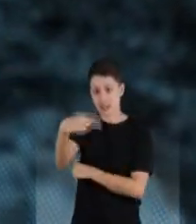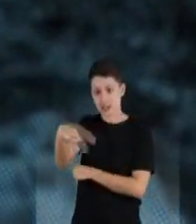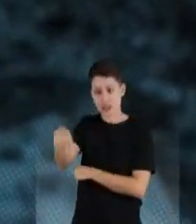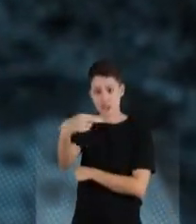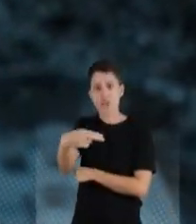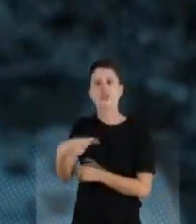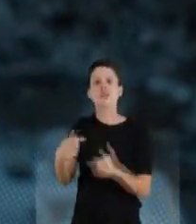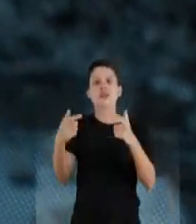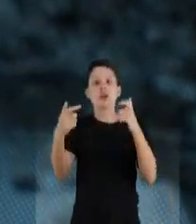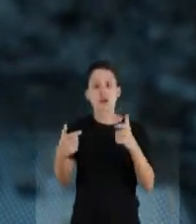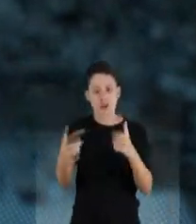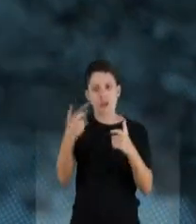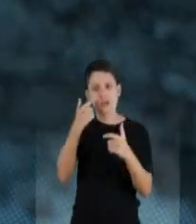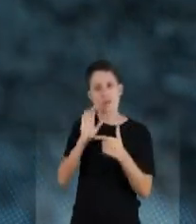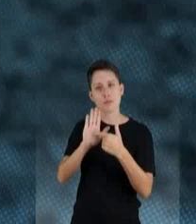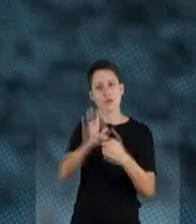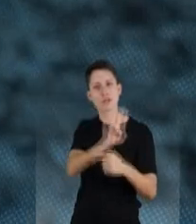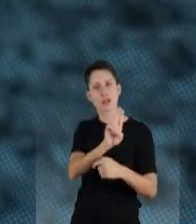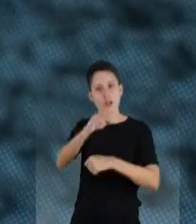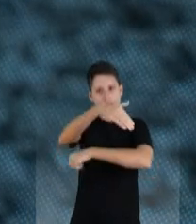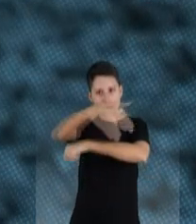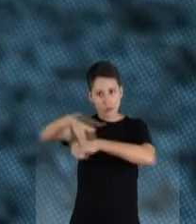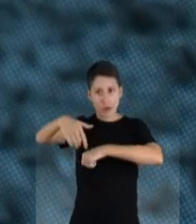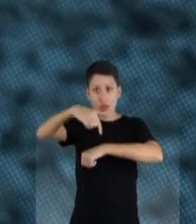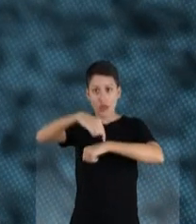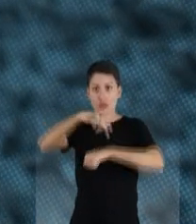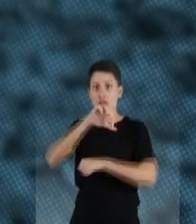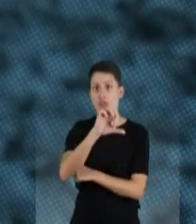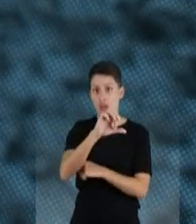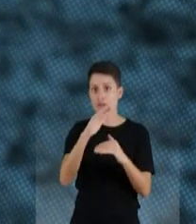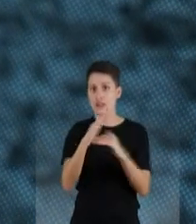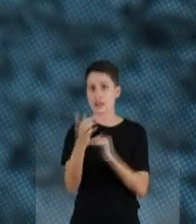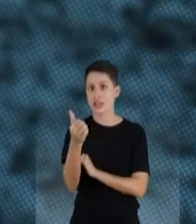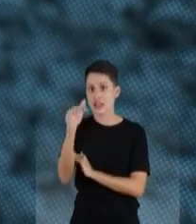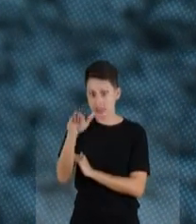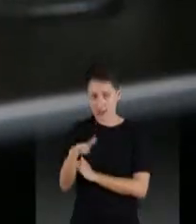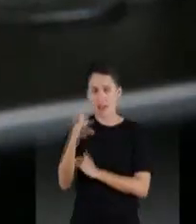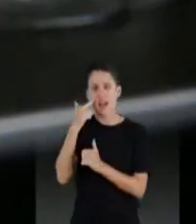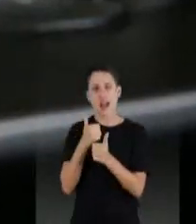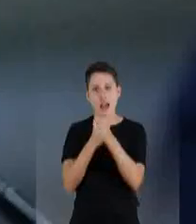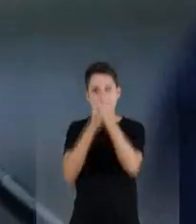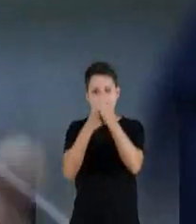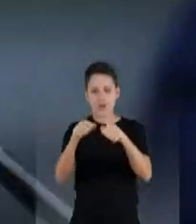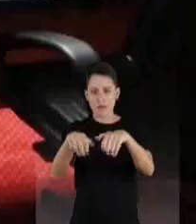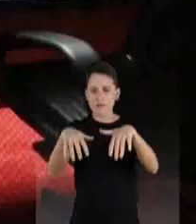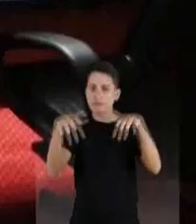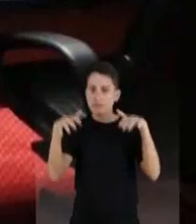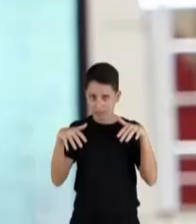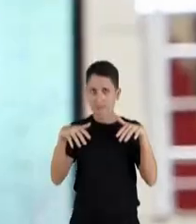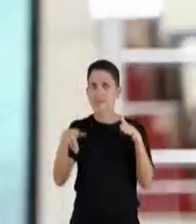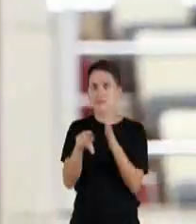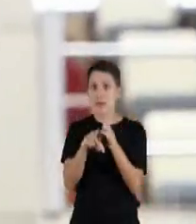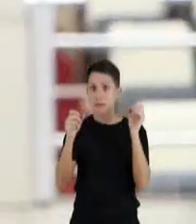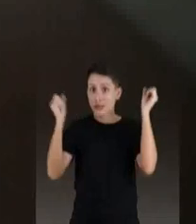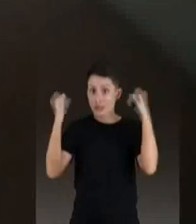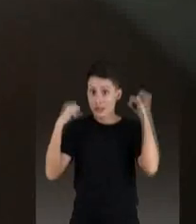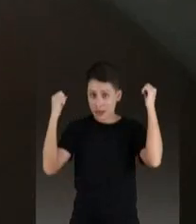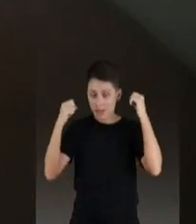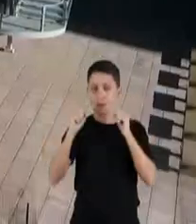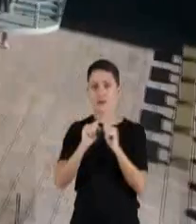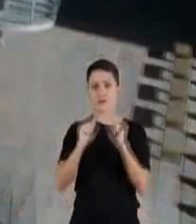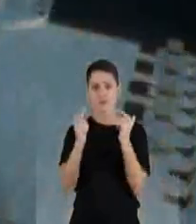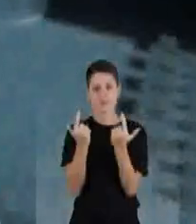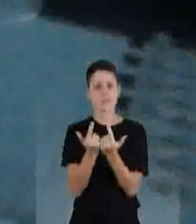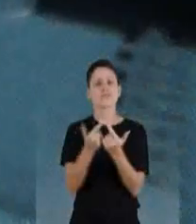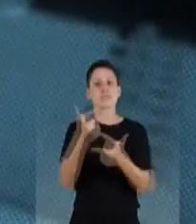27 de novembro, no Complexo de Eventos Tabajara, das 9 às 18 horas. Acompanhe a sessão plenária regionalizada em